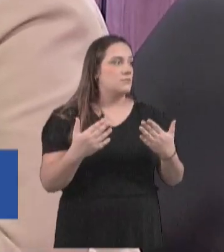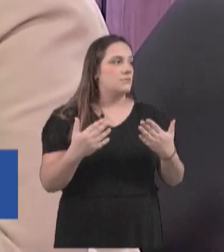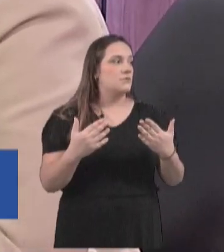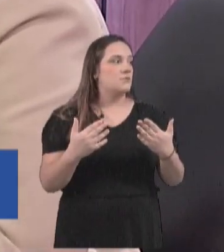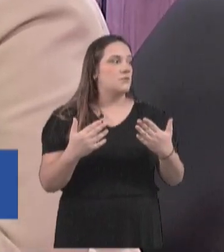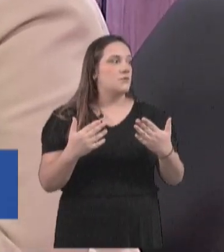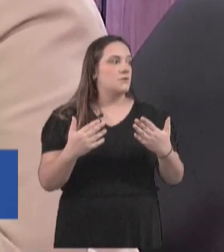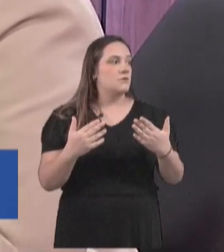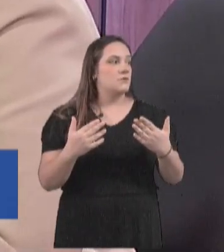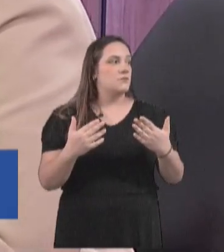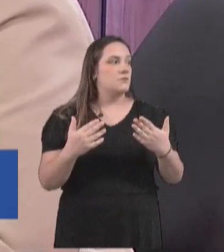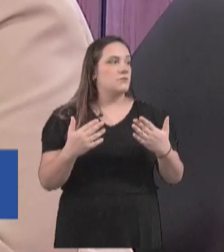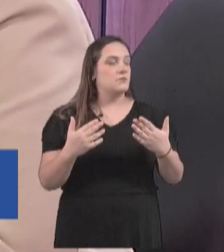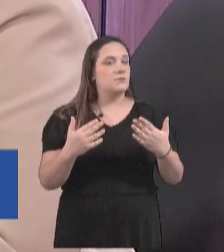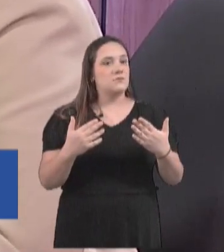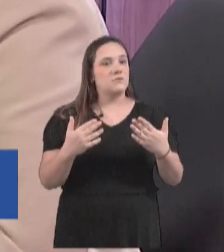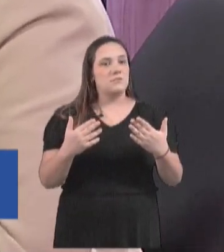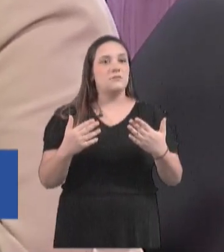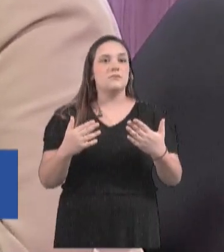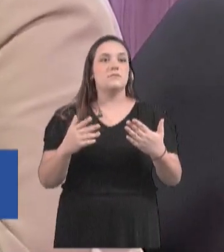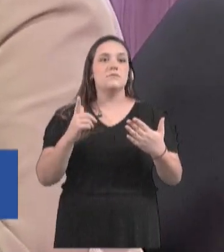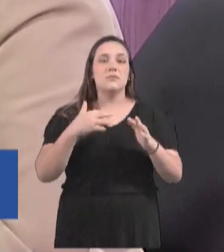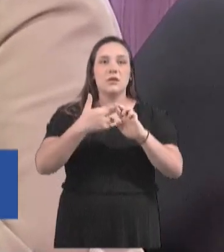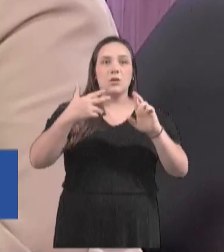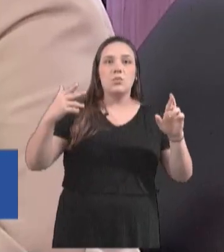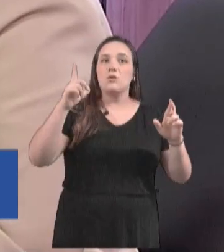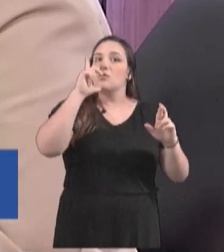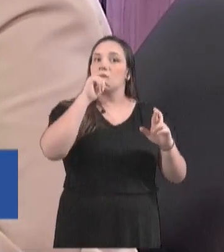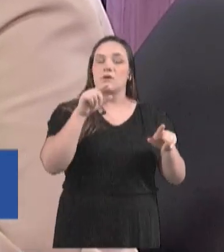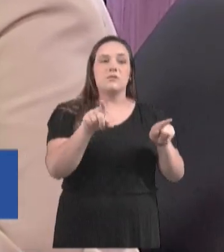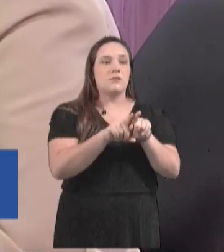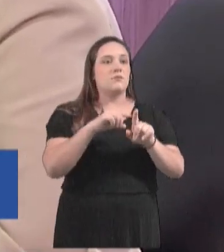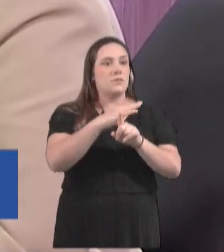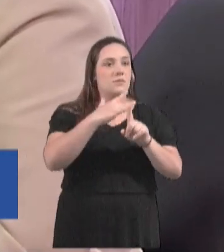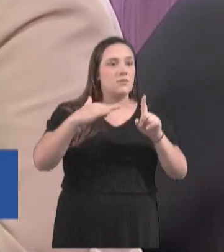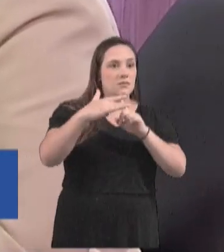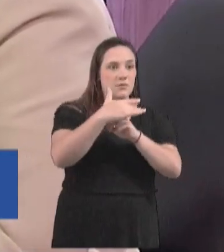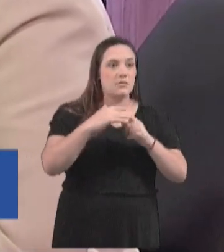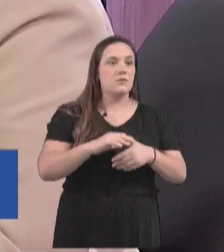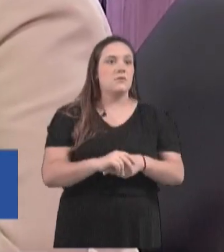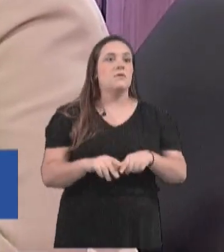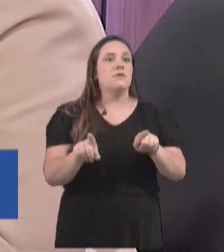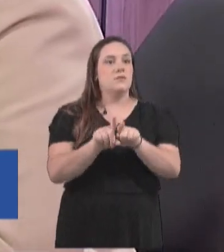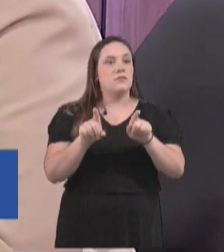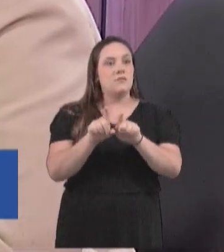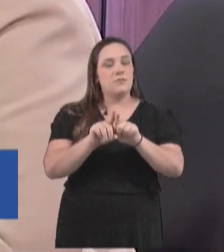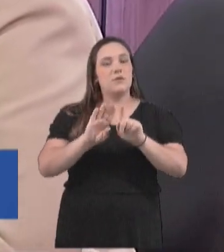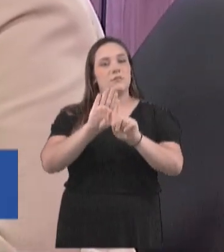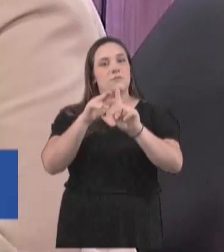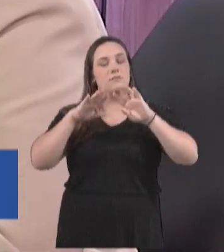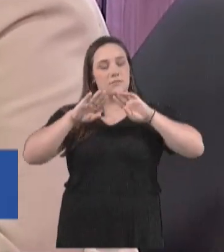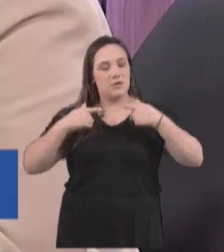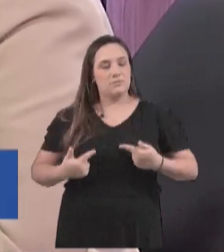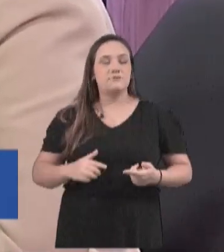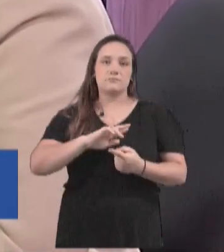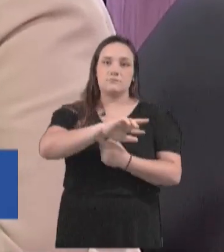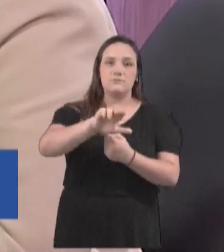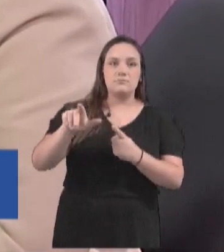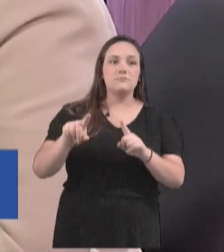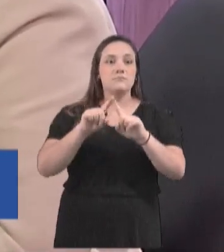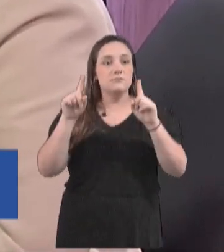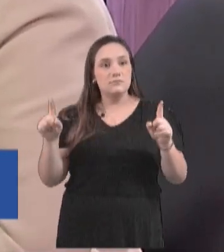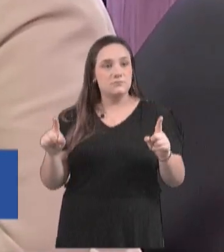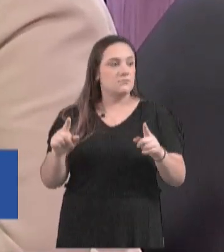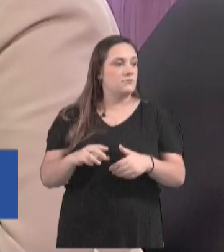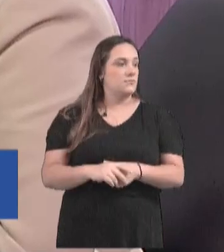especialista em recursos hídricos, em meio ambiente, em biodiversidade, mas ele vai